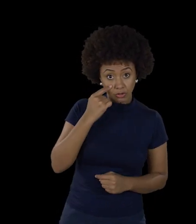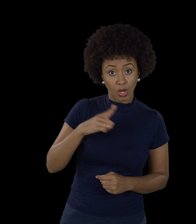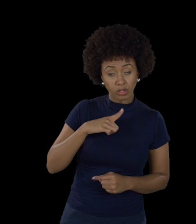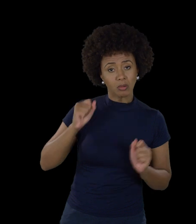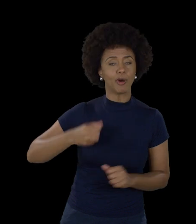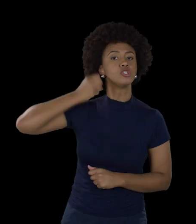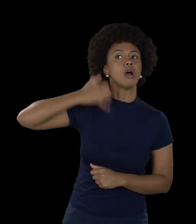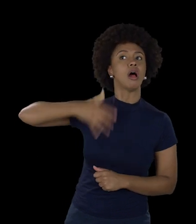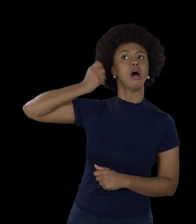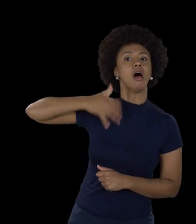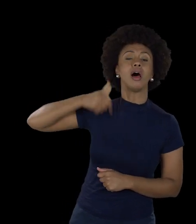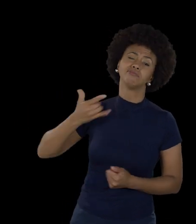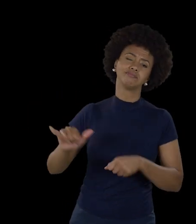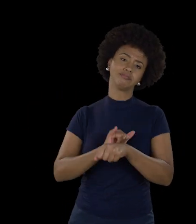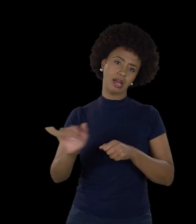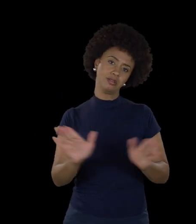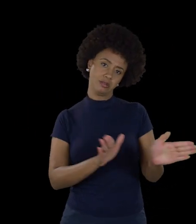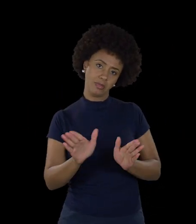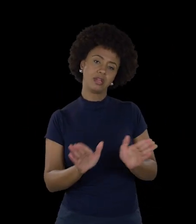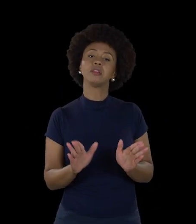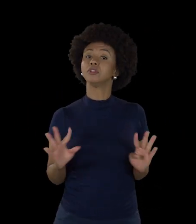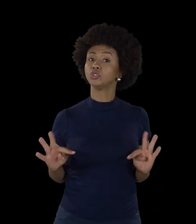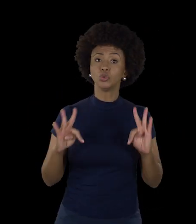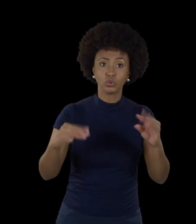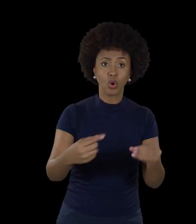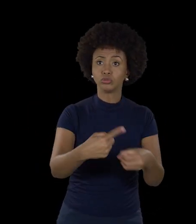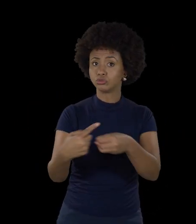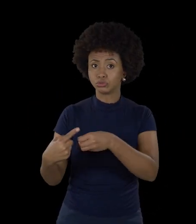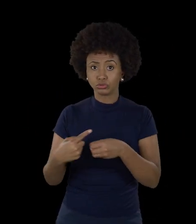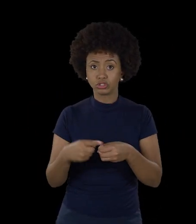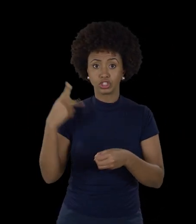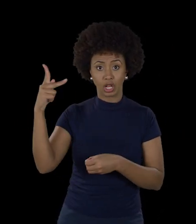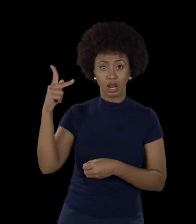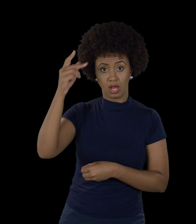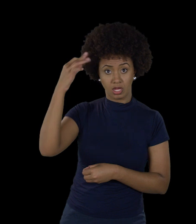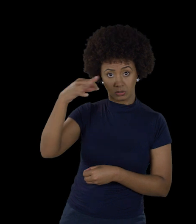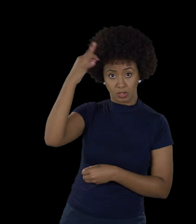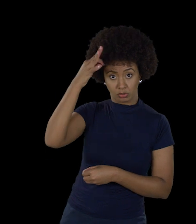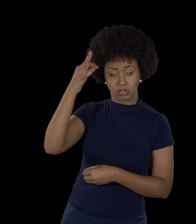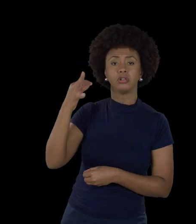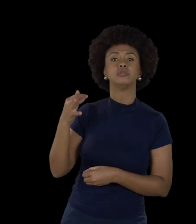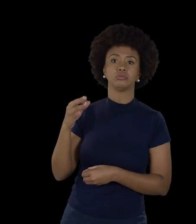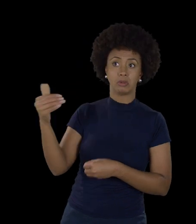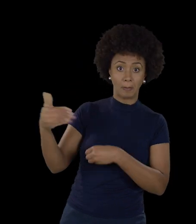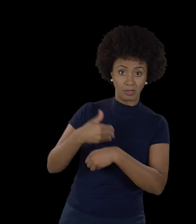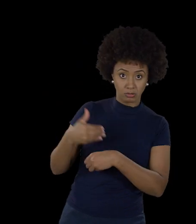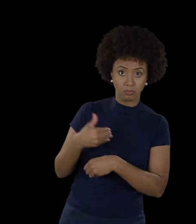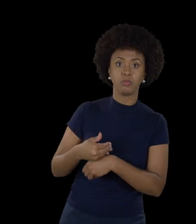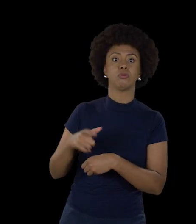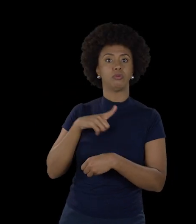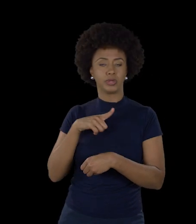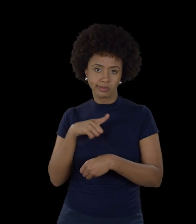acessibilidade que foi disponibilizada aí para todos os municípios capixabas que participaram das ações de divulgação dessa